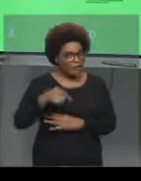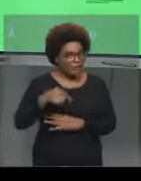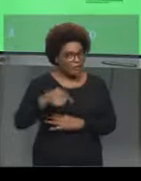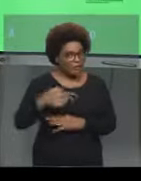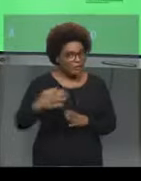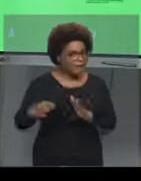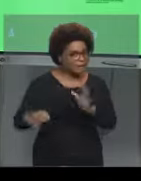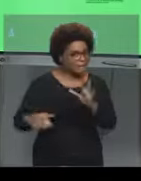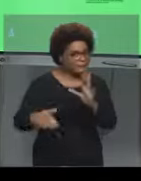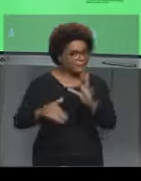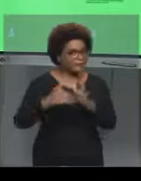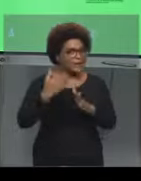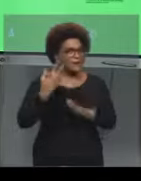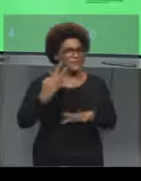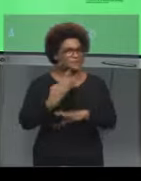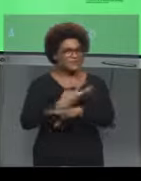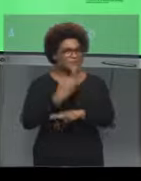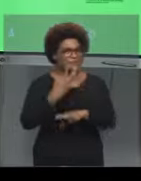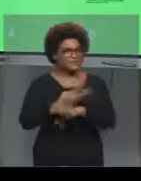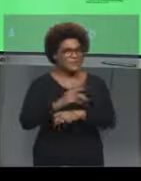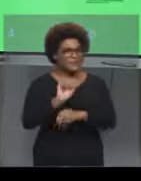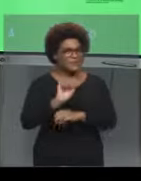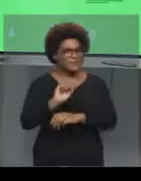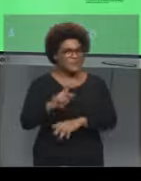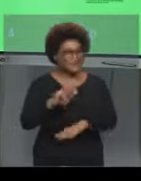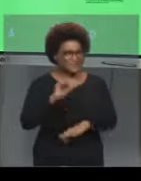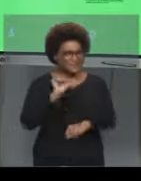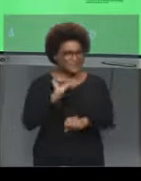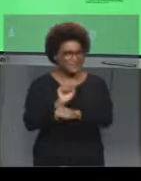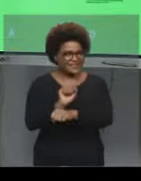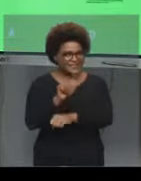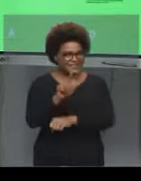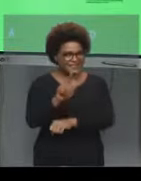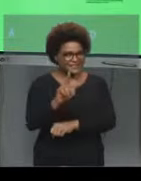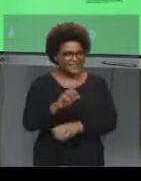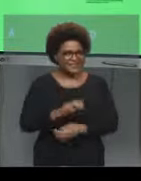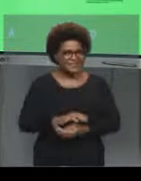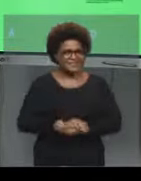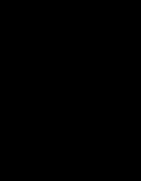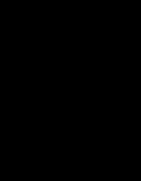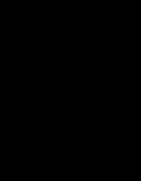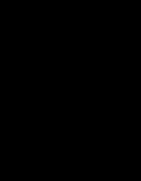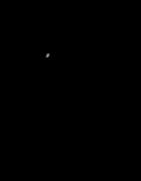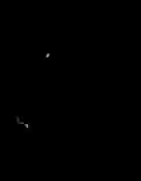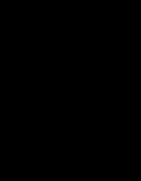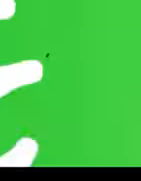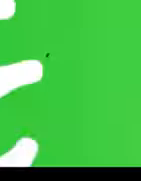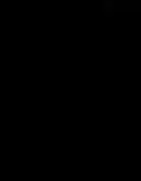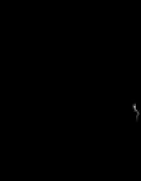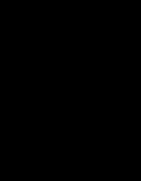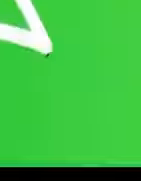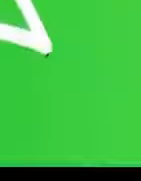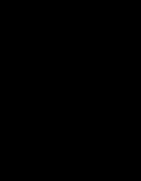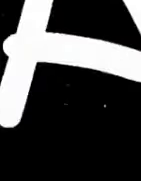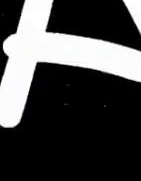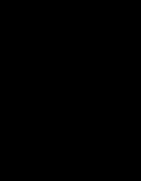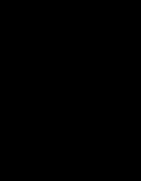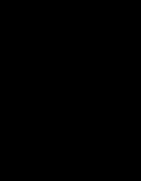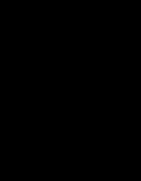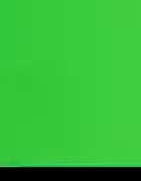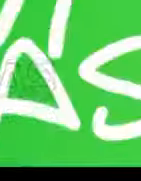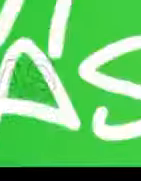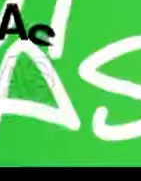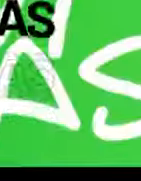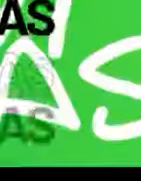WhatsApp. Estamos esperando a sua participação. Até já!